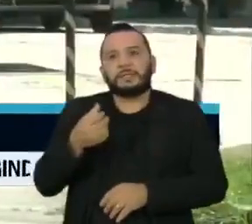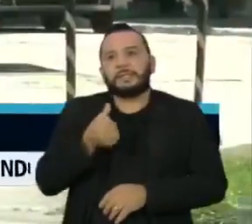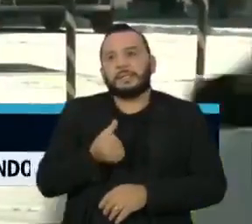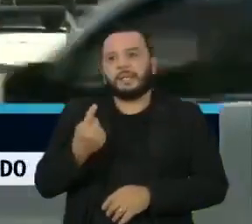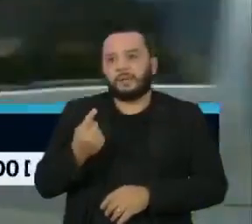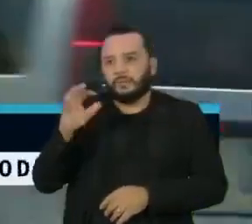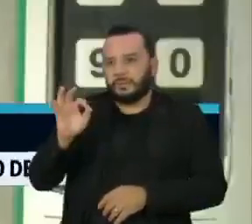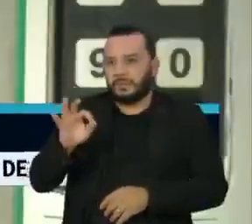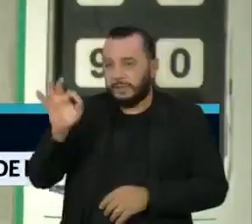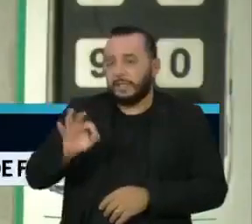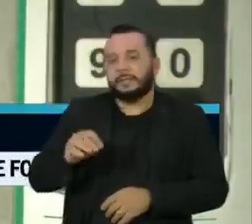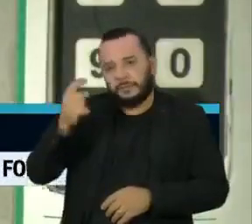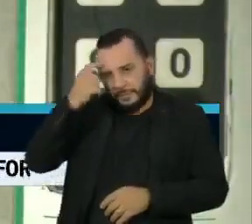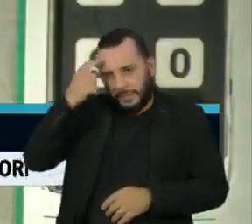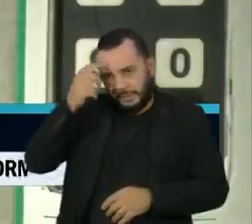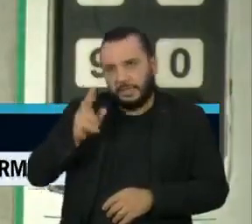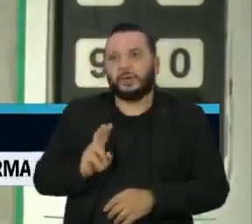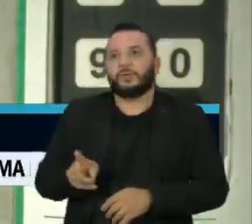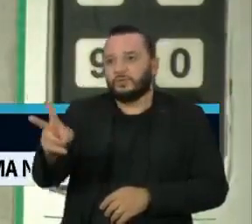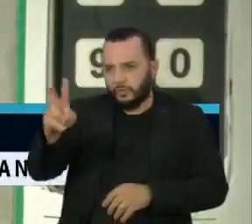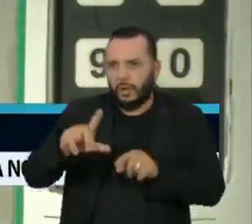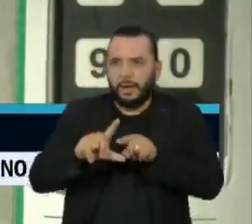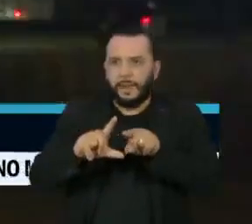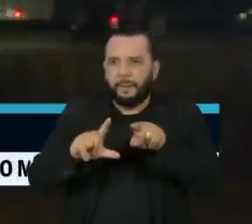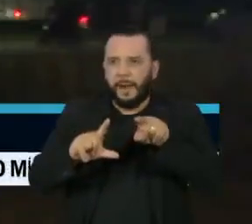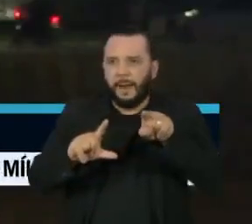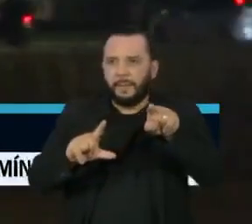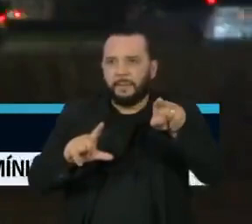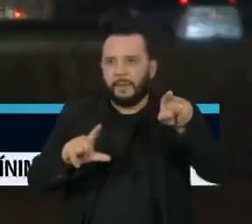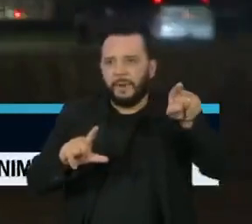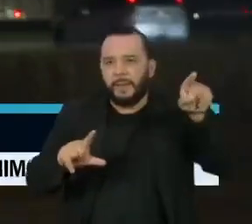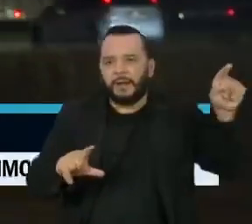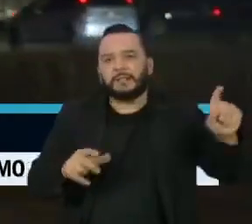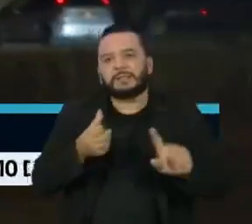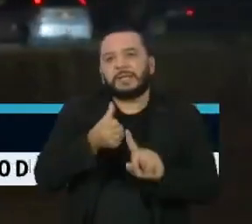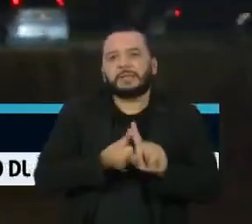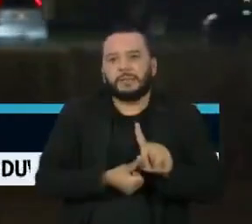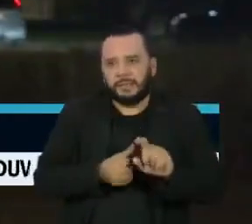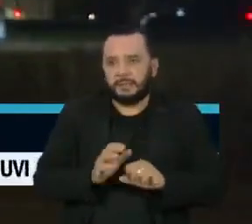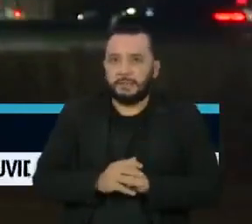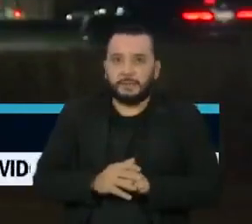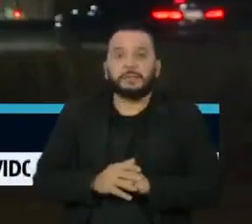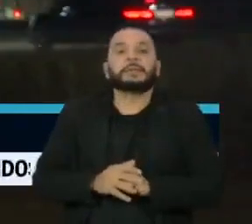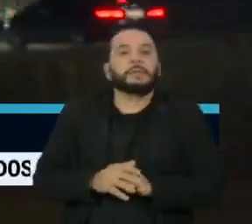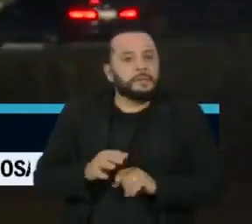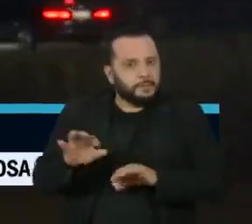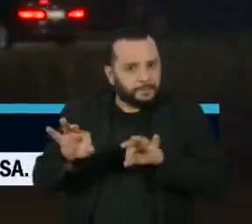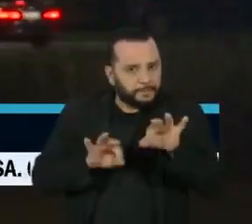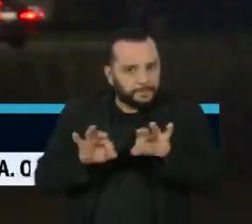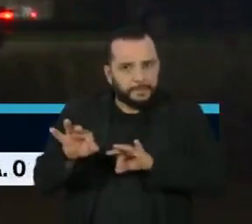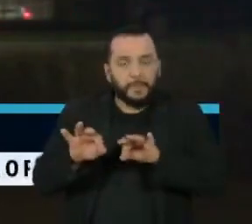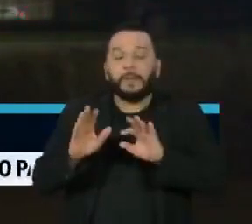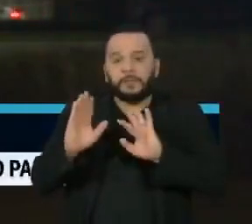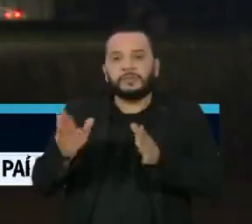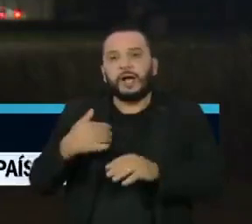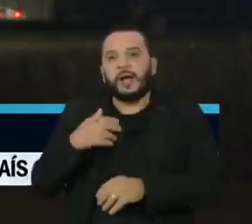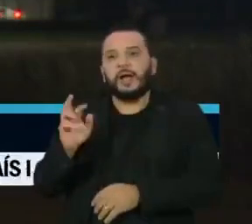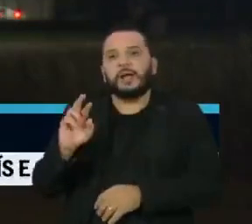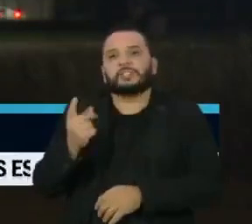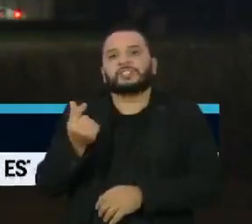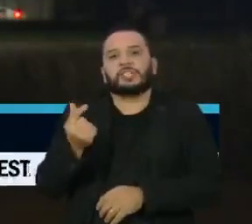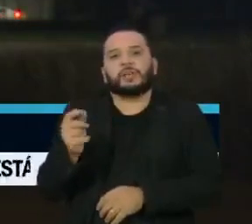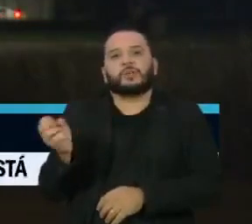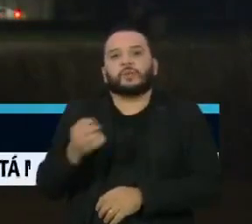que os preços devem seguir aumentando nos próximos 6 meses. Um dos méritos do Plano Real foi domar o que os economistas chamam